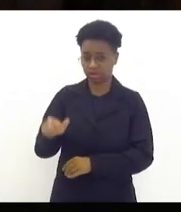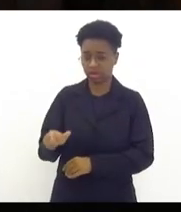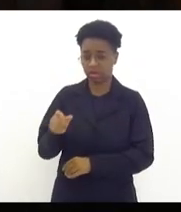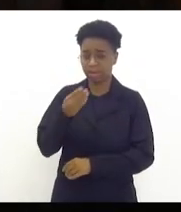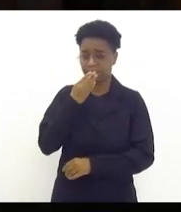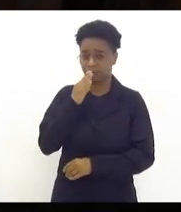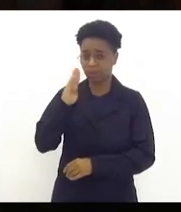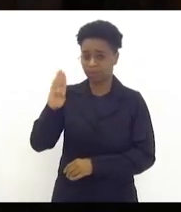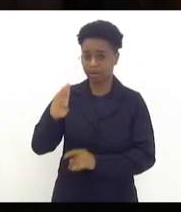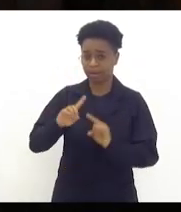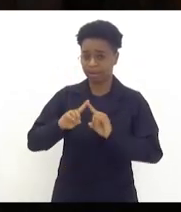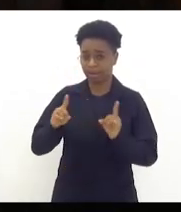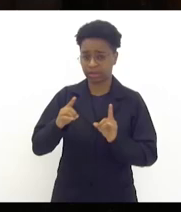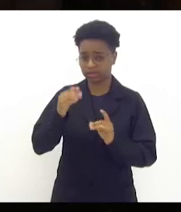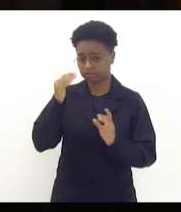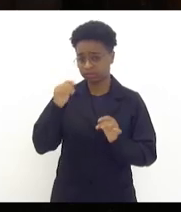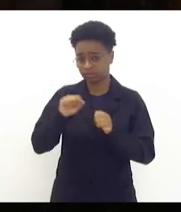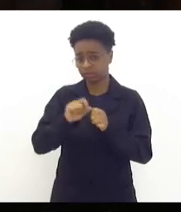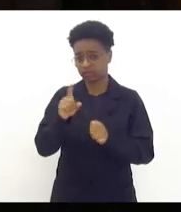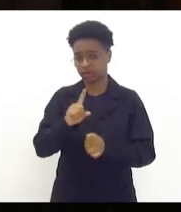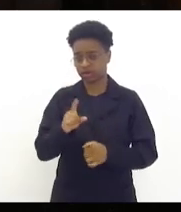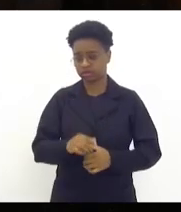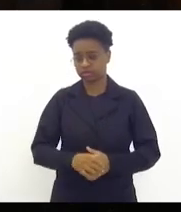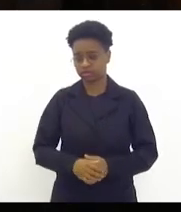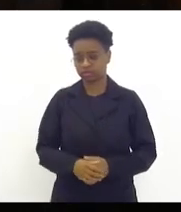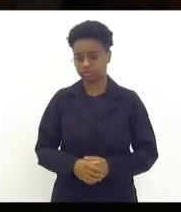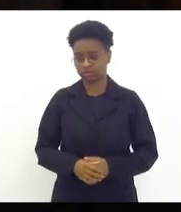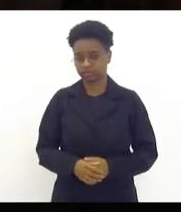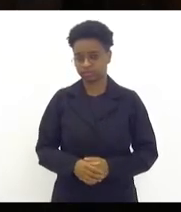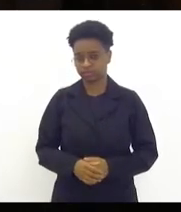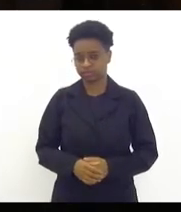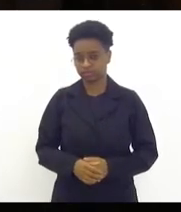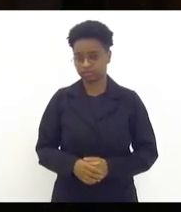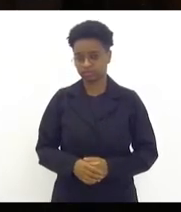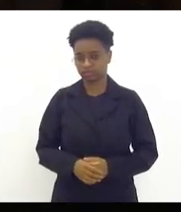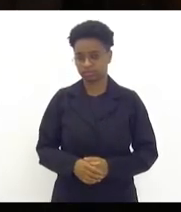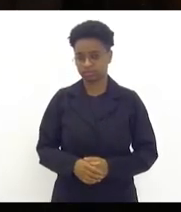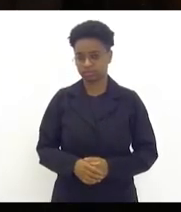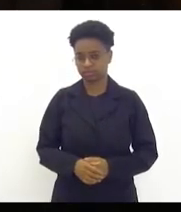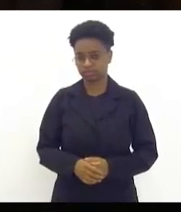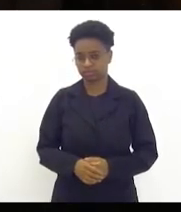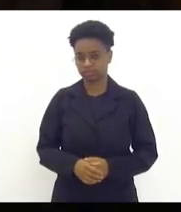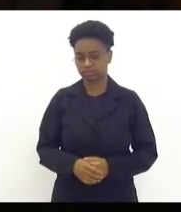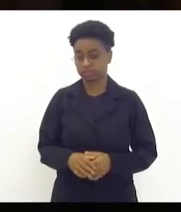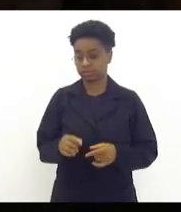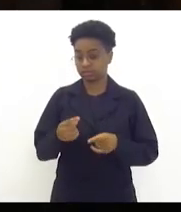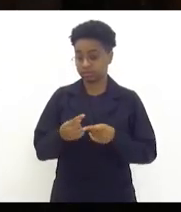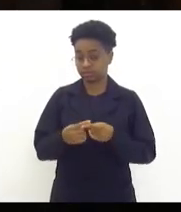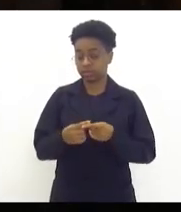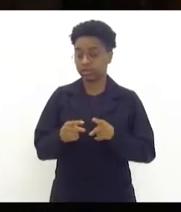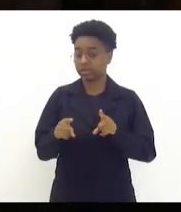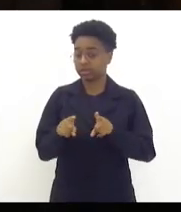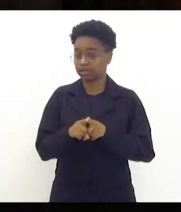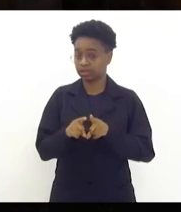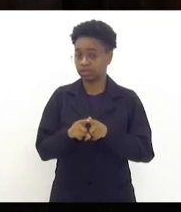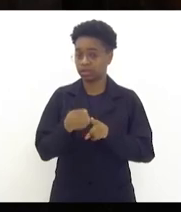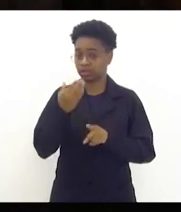promete e não cumpre, além do mais, também foi